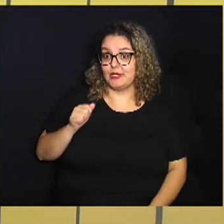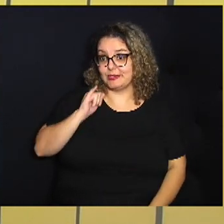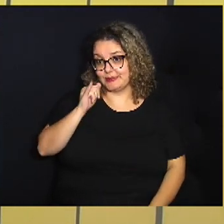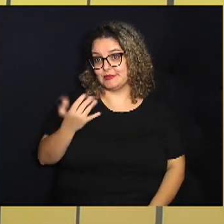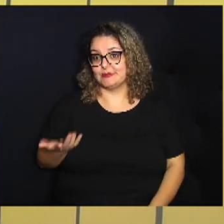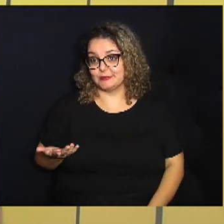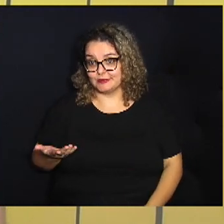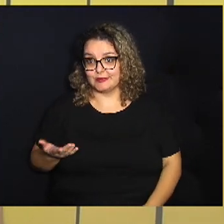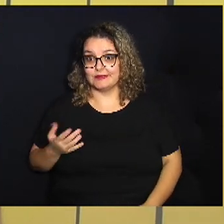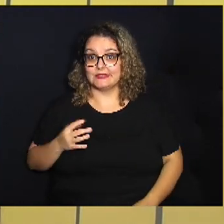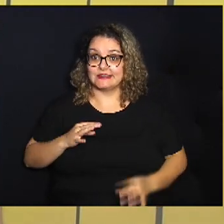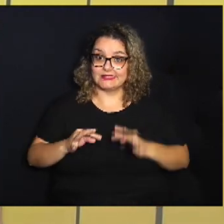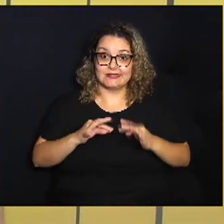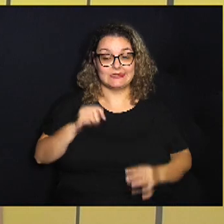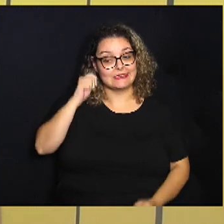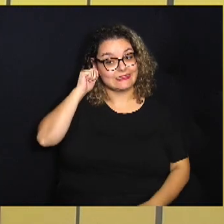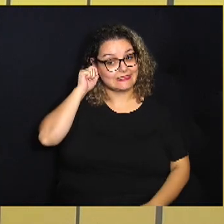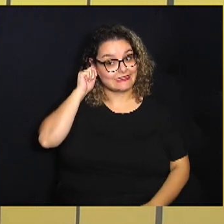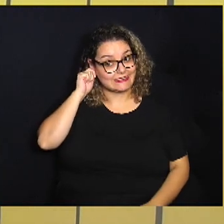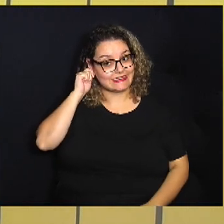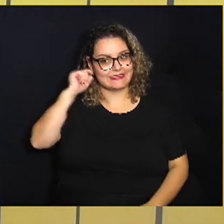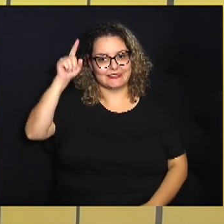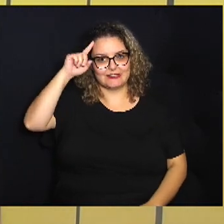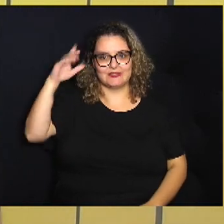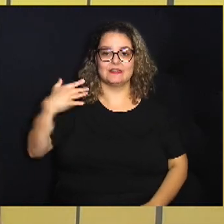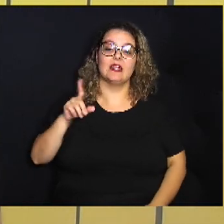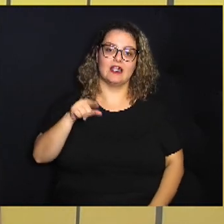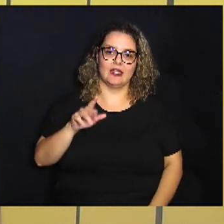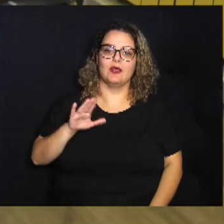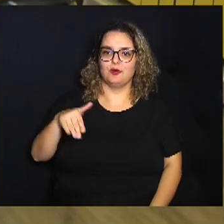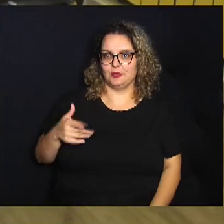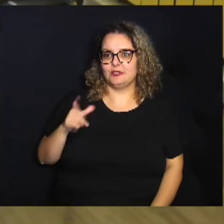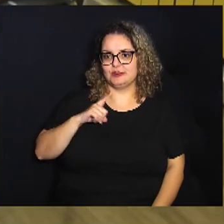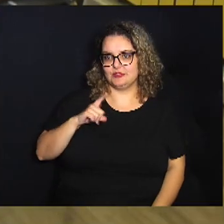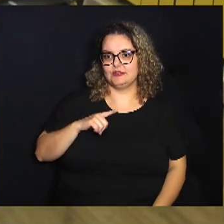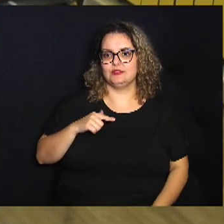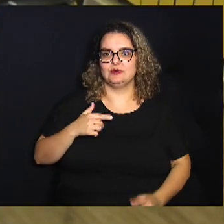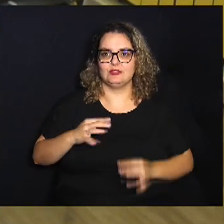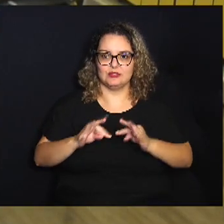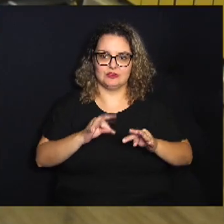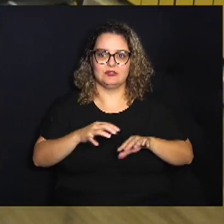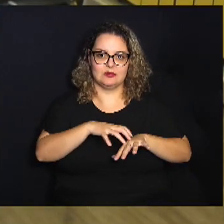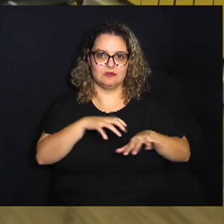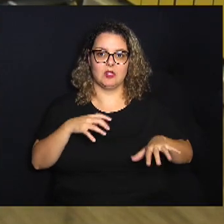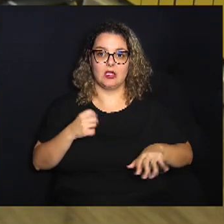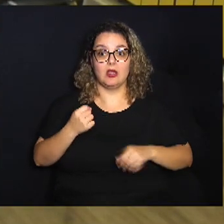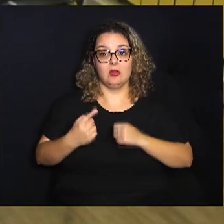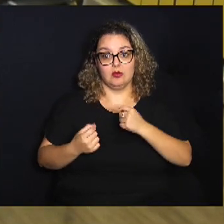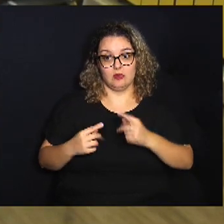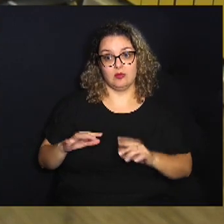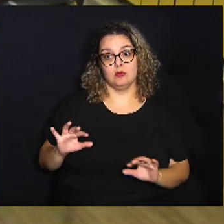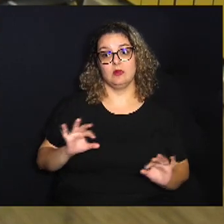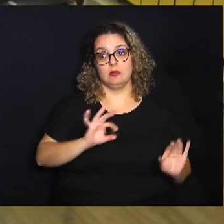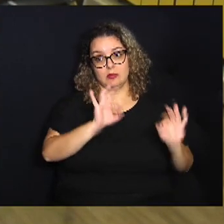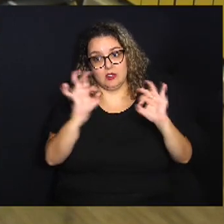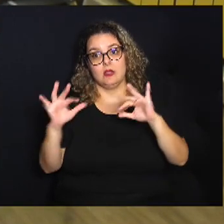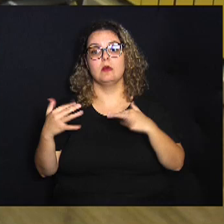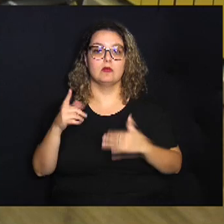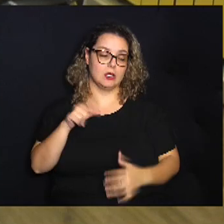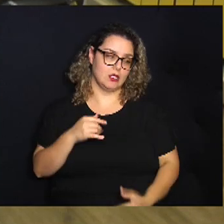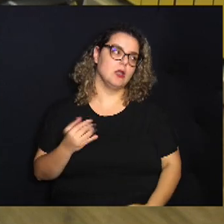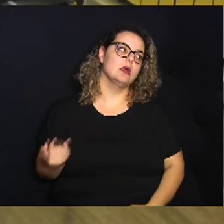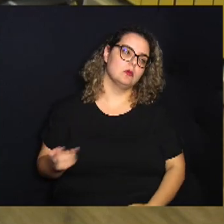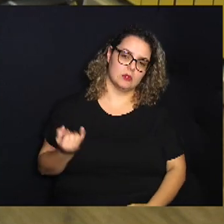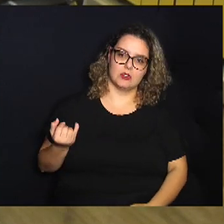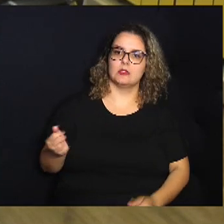O treinador não tá ali puxando a orelha no dia a dia. Né? Quando eu tive treinador à distância, eu sempre tinha alguém para me olhar no treino. Isso é muito importante. Ter